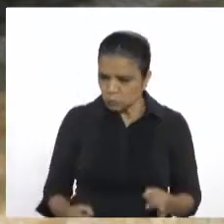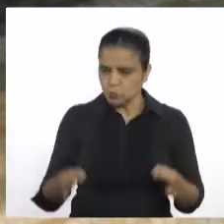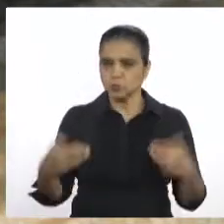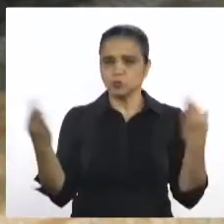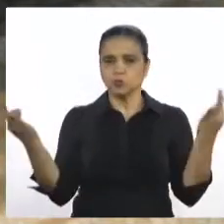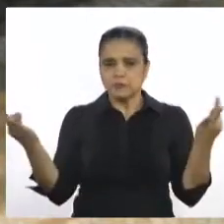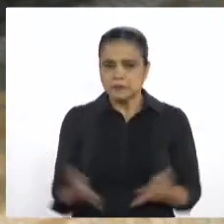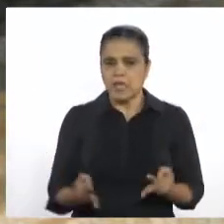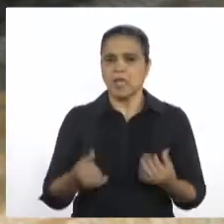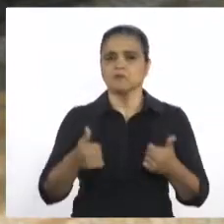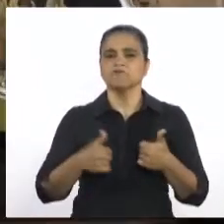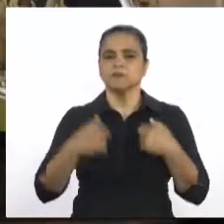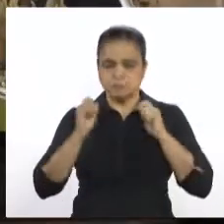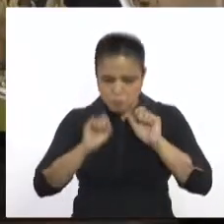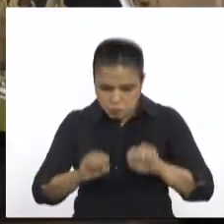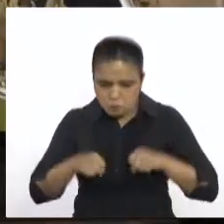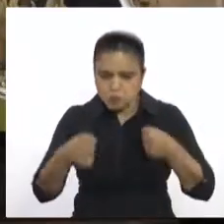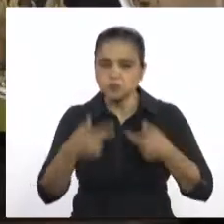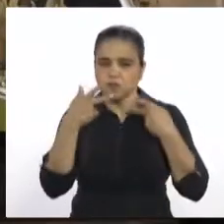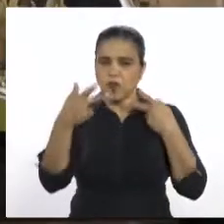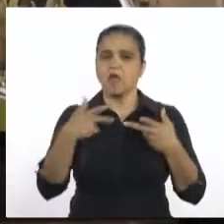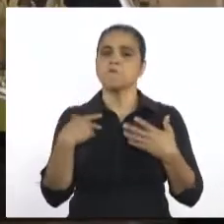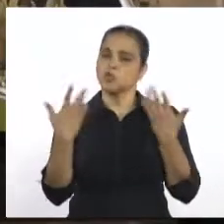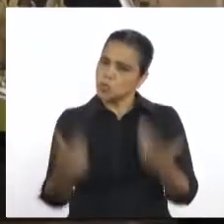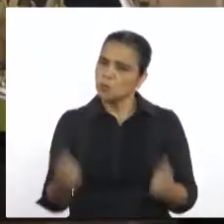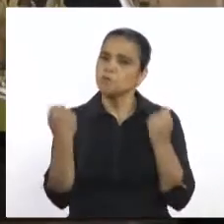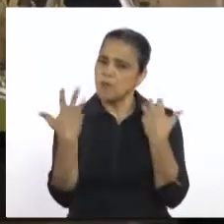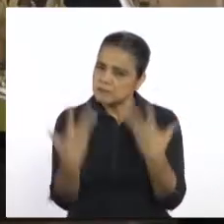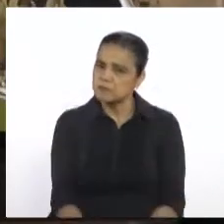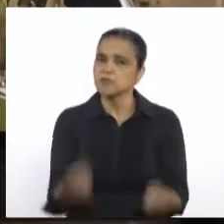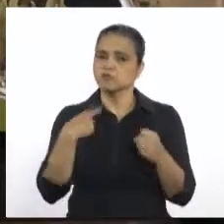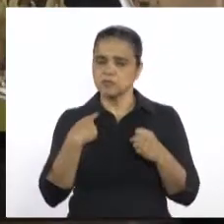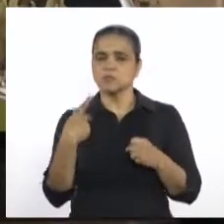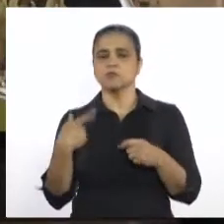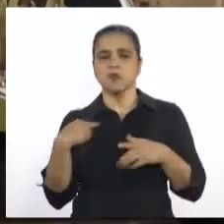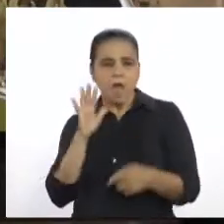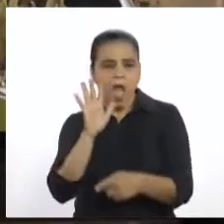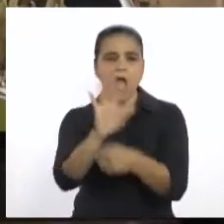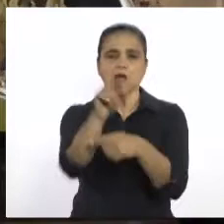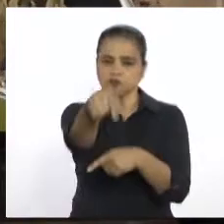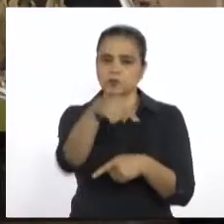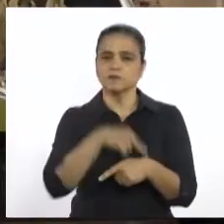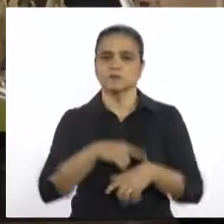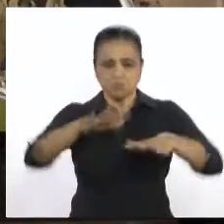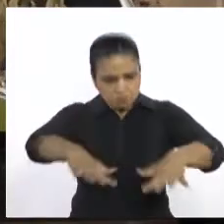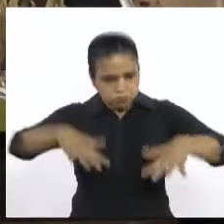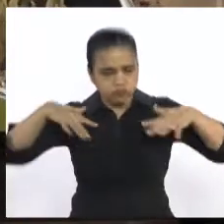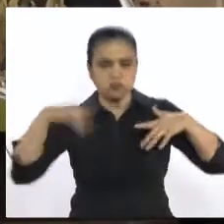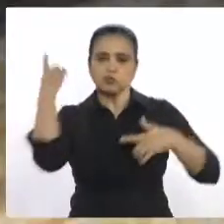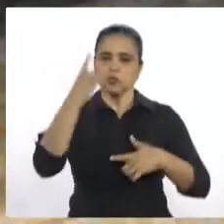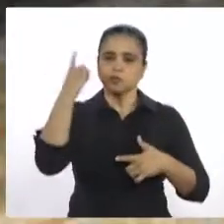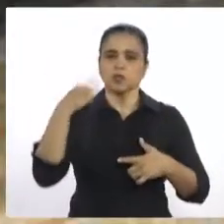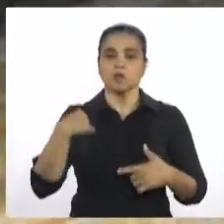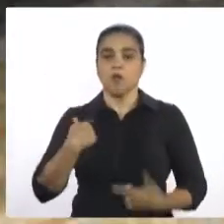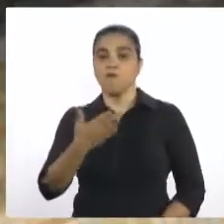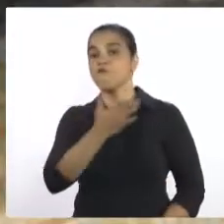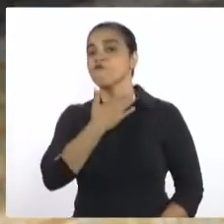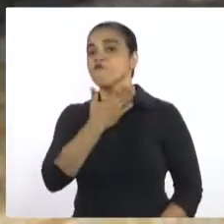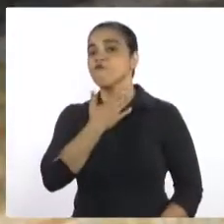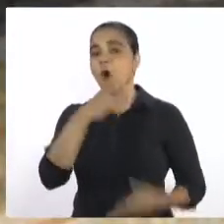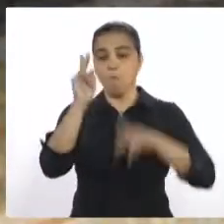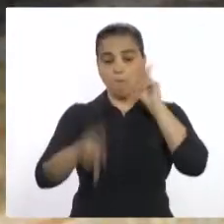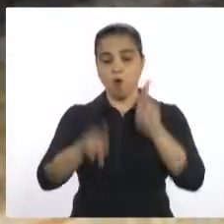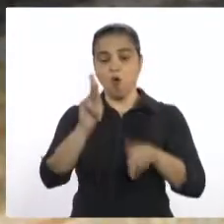quero dizer que vocês podem contar, sim, com esse parlamento. O parlamento está aqui para ser a voz do povo.